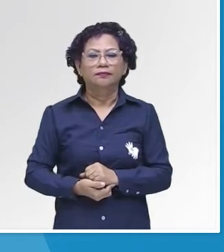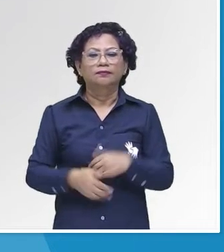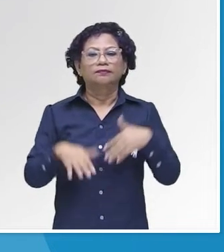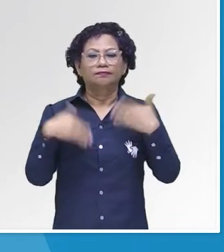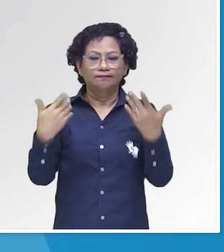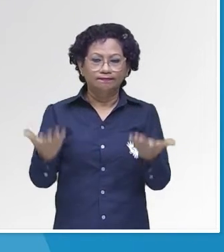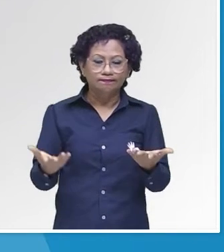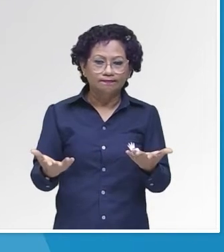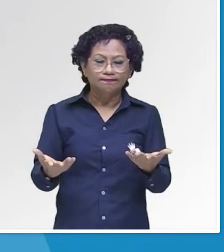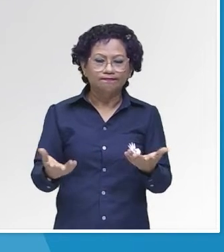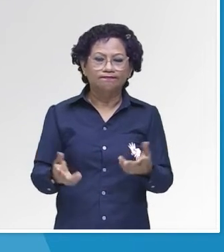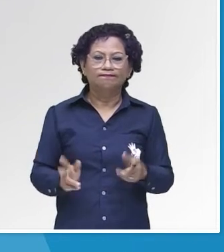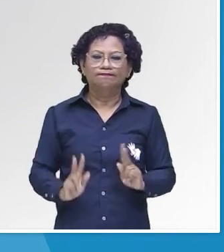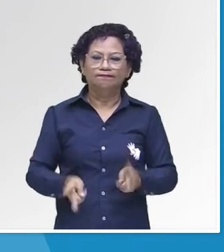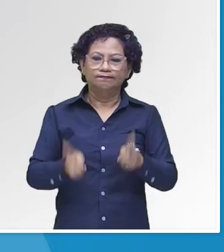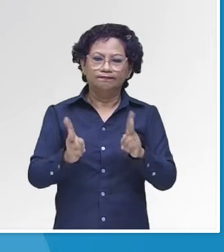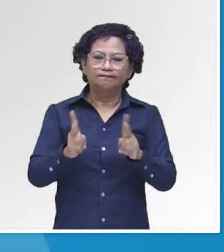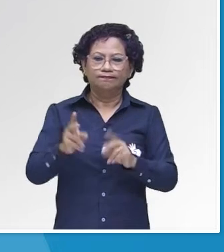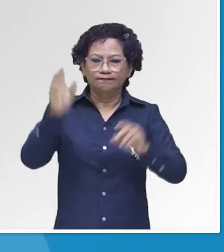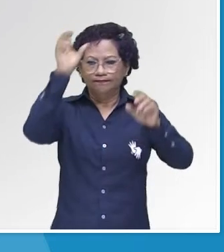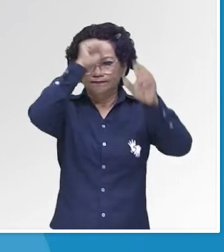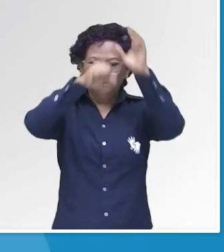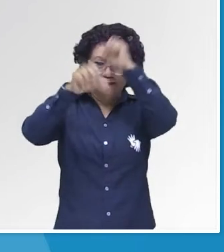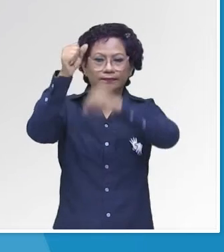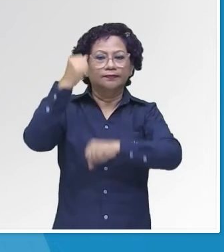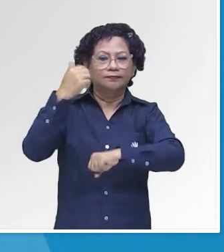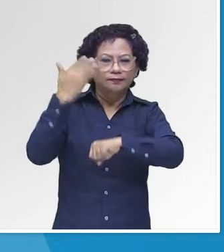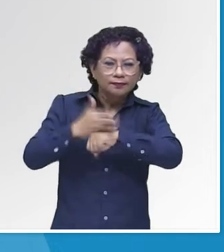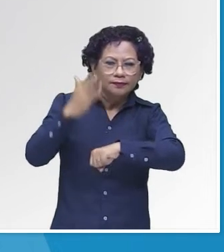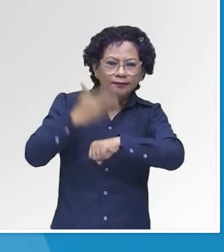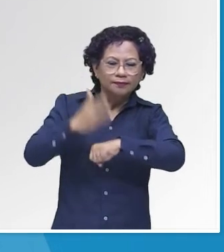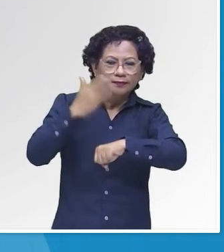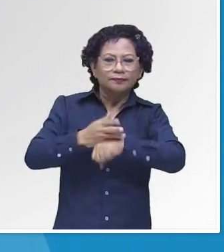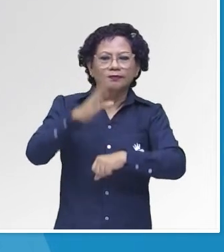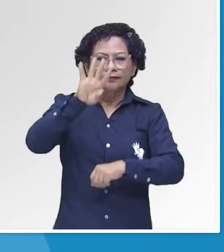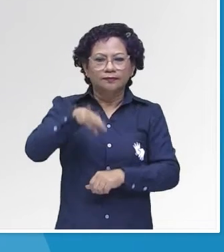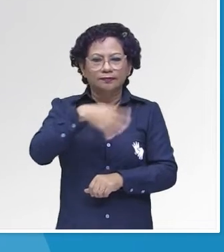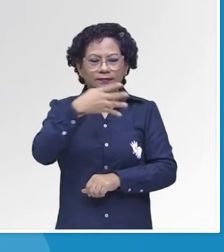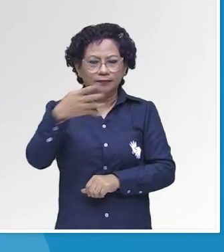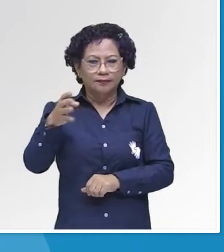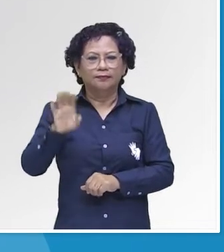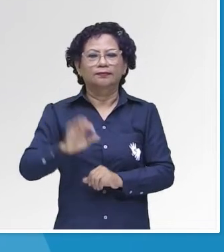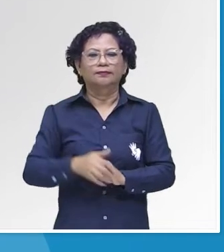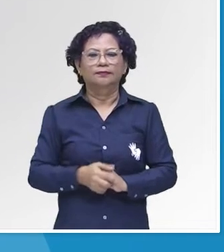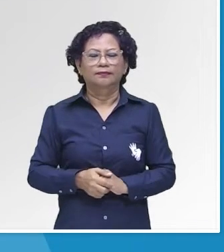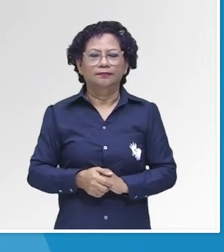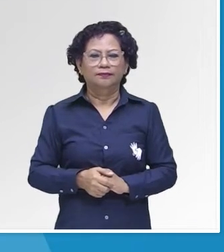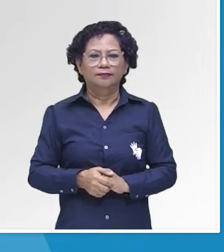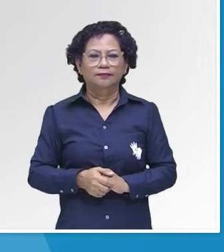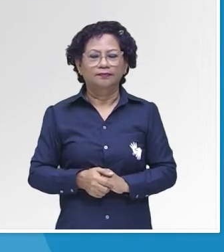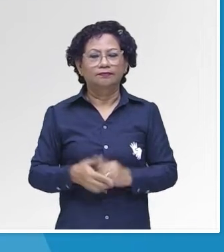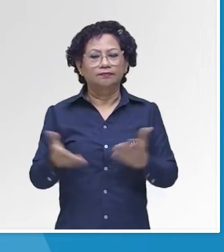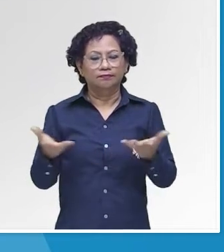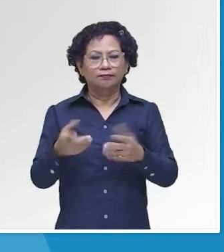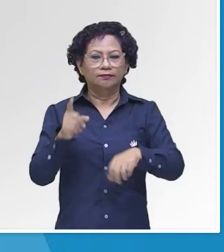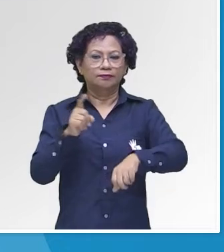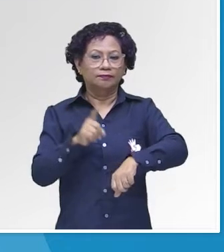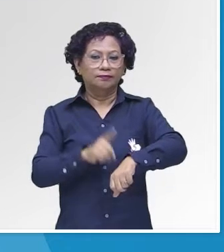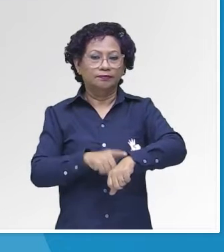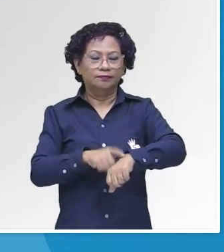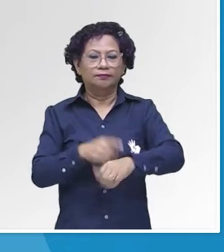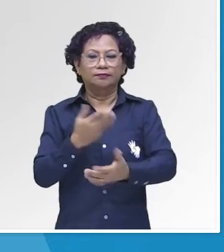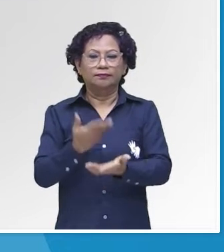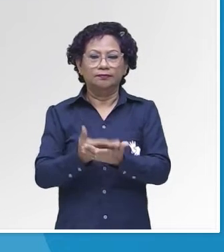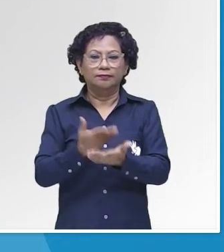sempre importante a gente trazer o nosso conteúdo da área da estatística para situações diversas. E nesse momento da nossa aula, nós